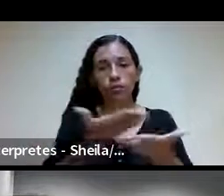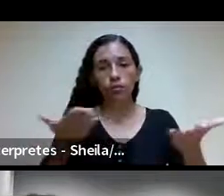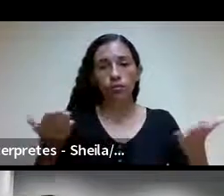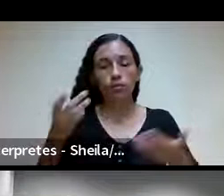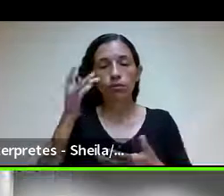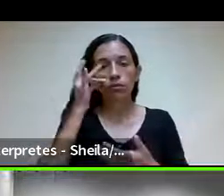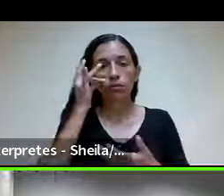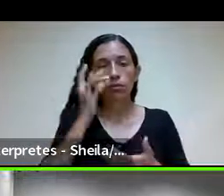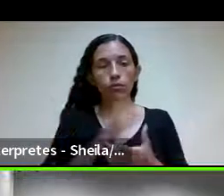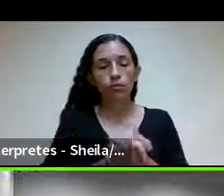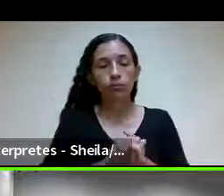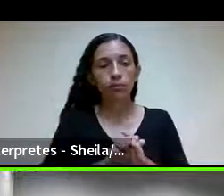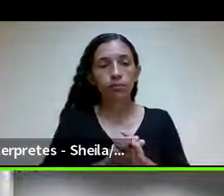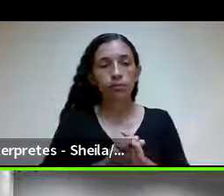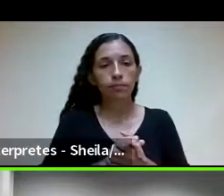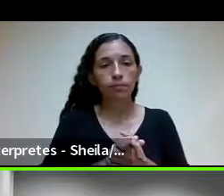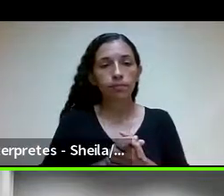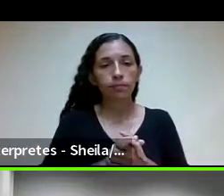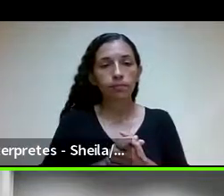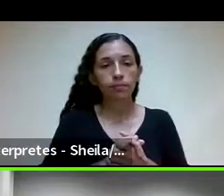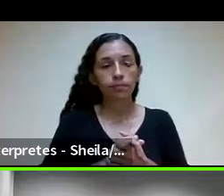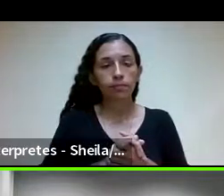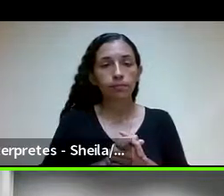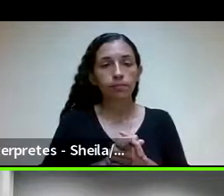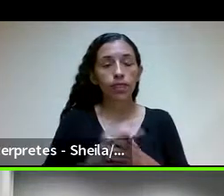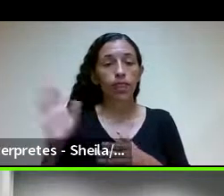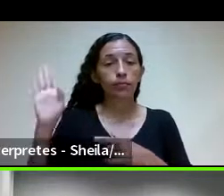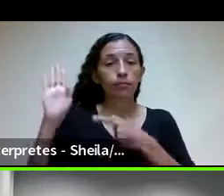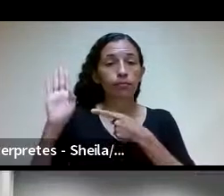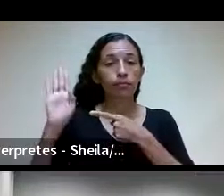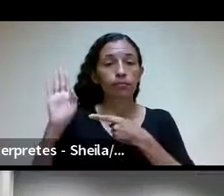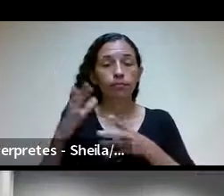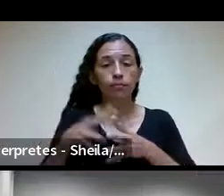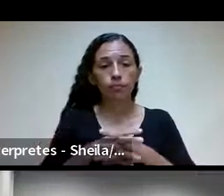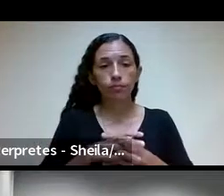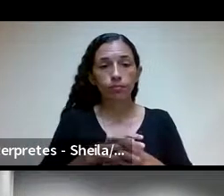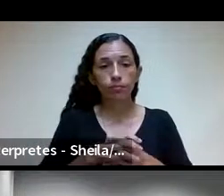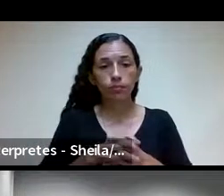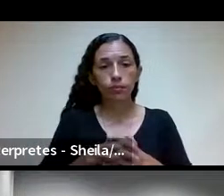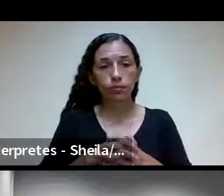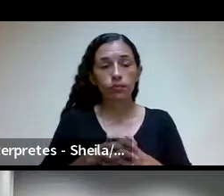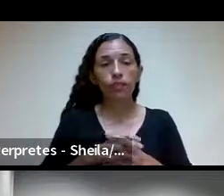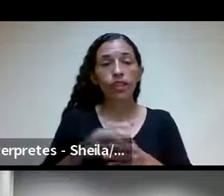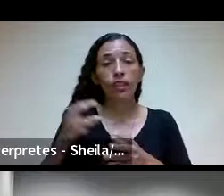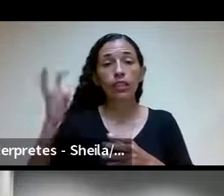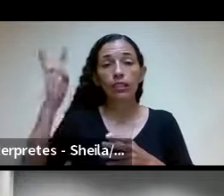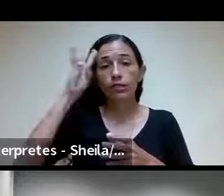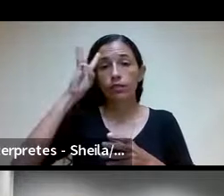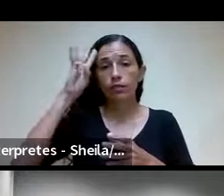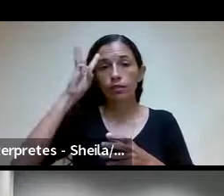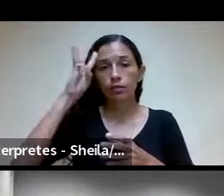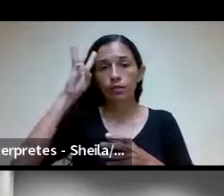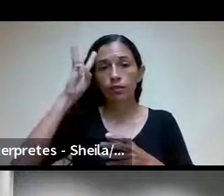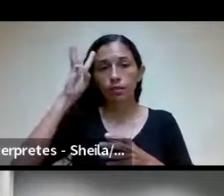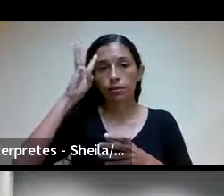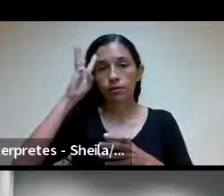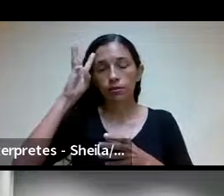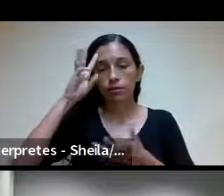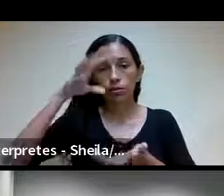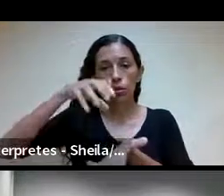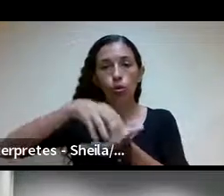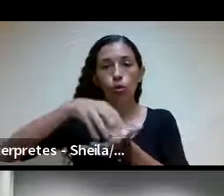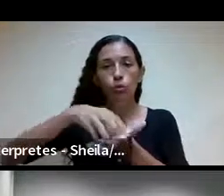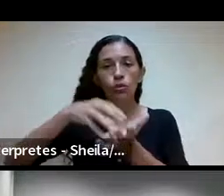presidente. Pois não, desembargador Cláudio, com a palavra. Pela ordem. Pela ordem. Na terça-feira, a Comissão do Regimento Interno,